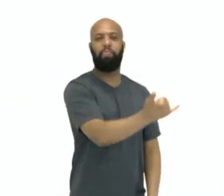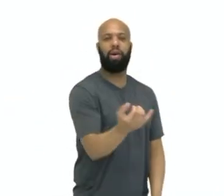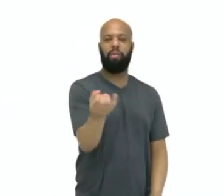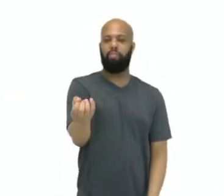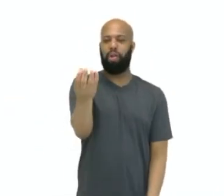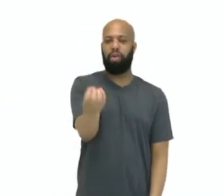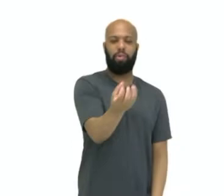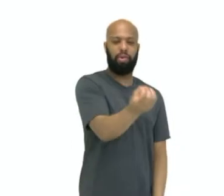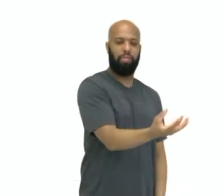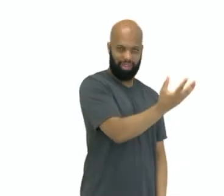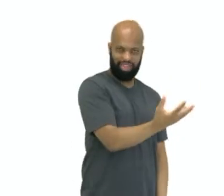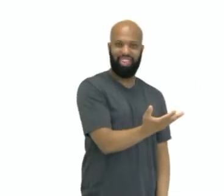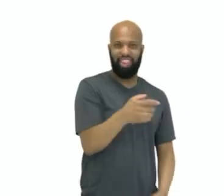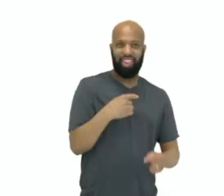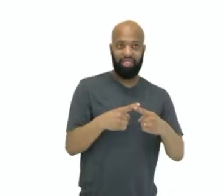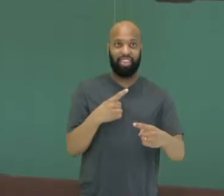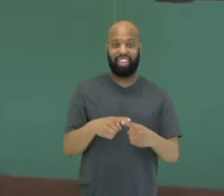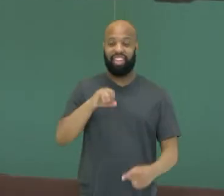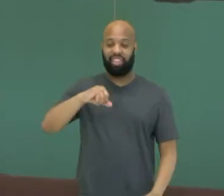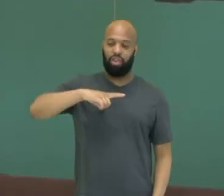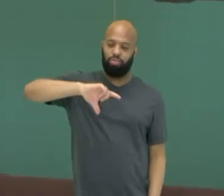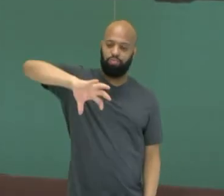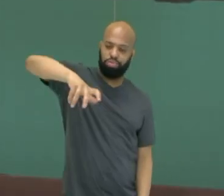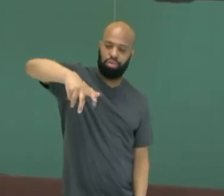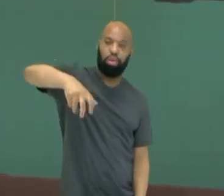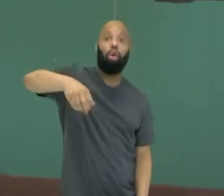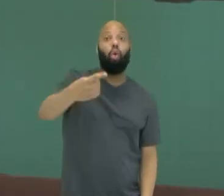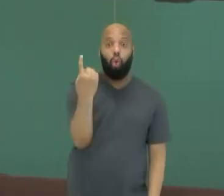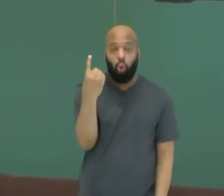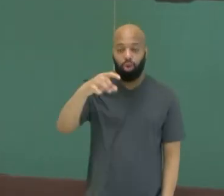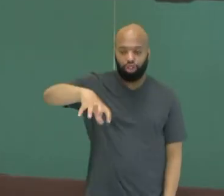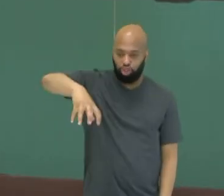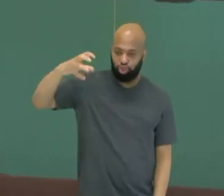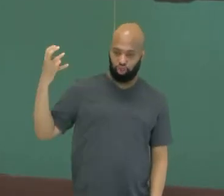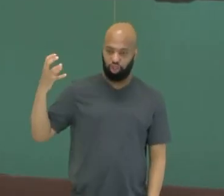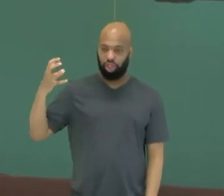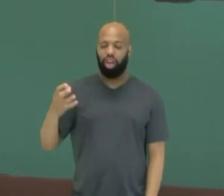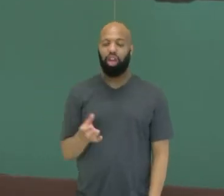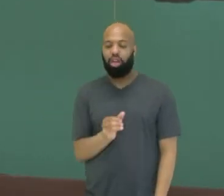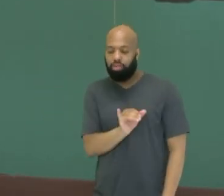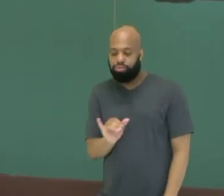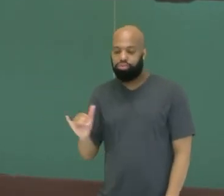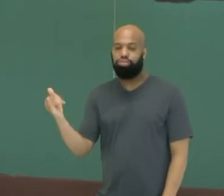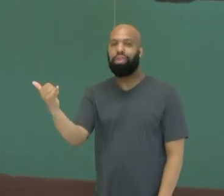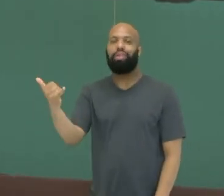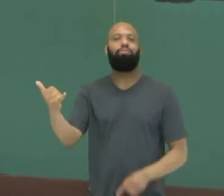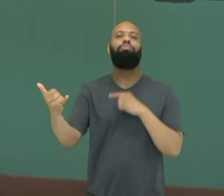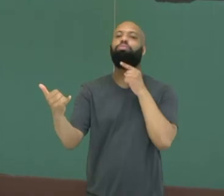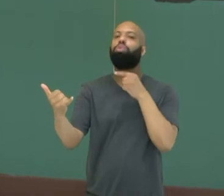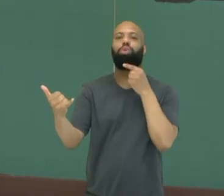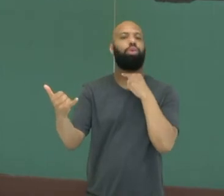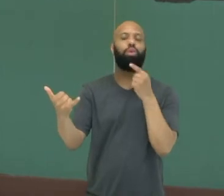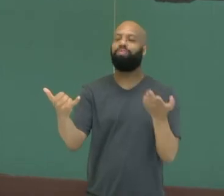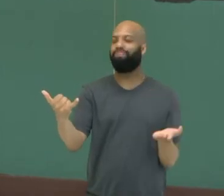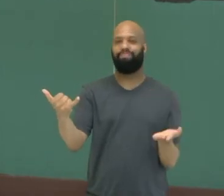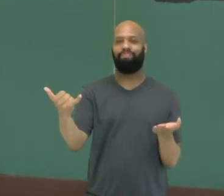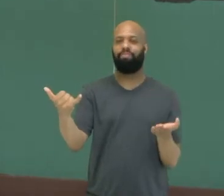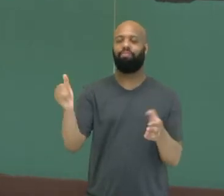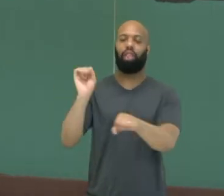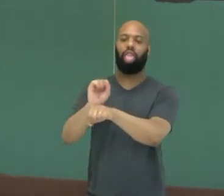seja, a falta da primeira lâmpada ou ela queimar impede que os elétrons cheguem às